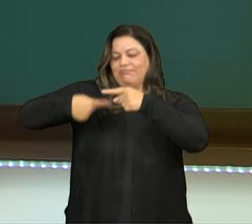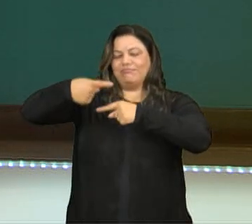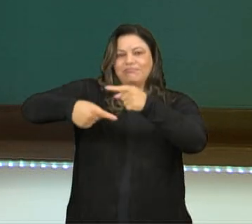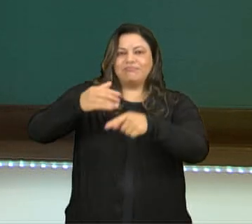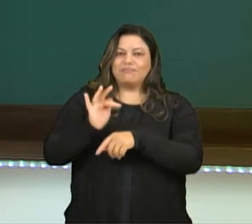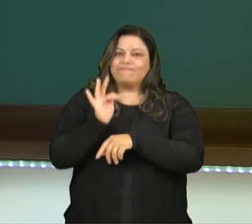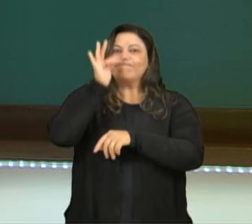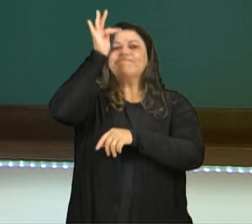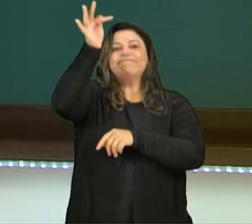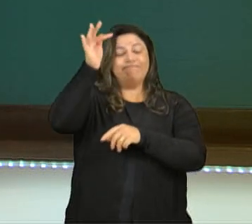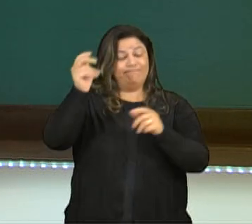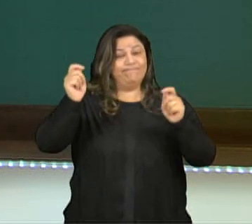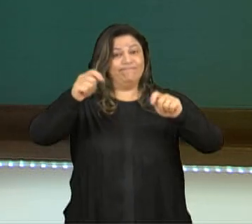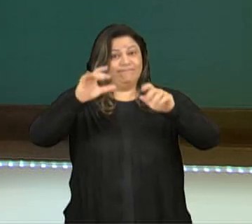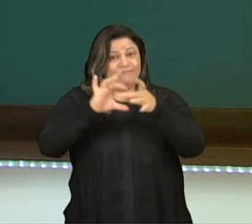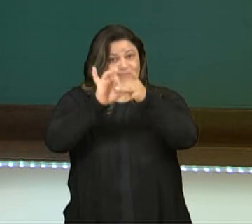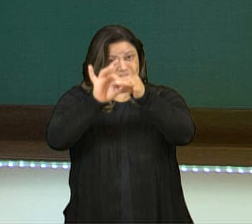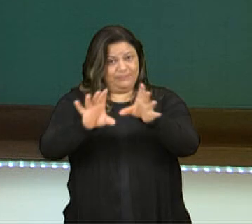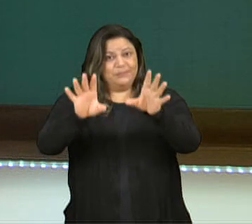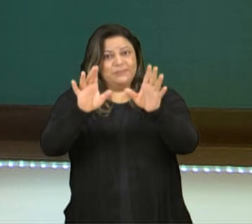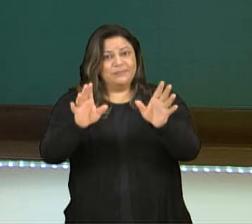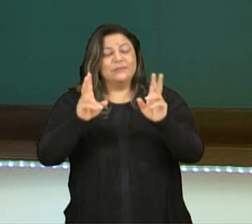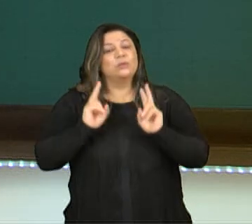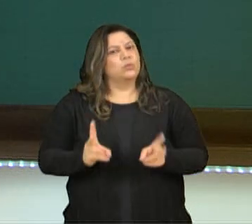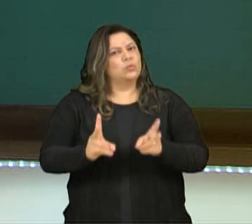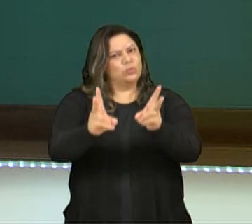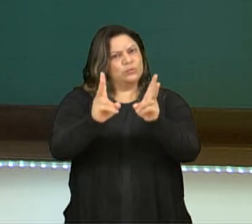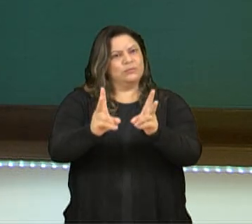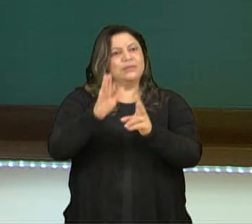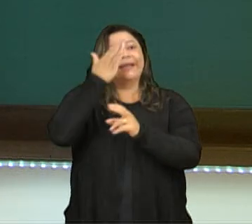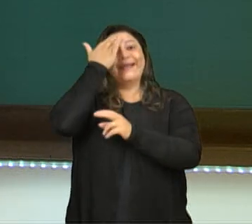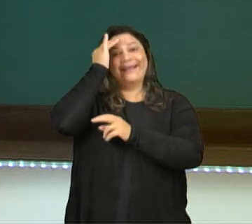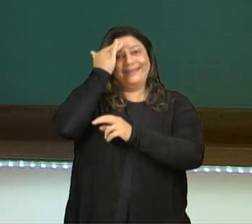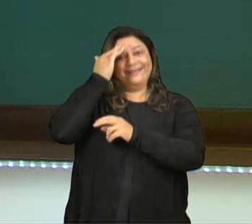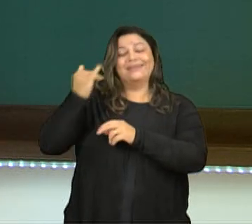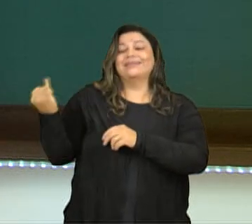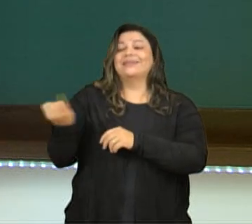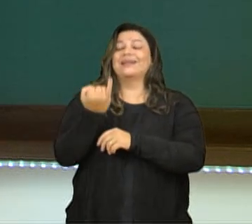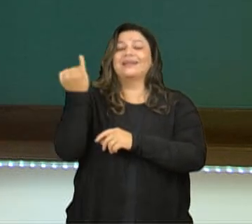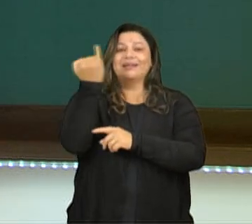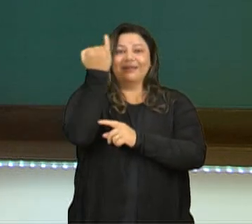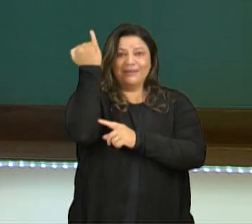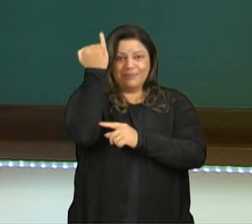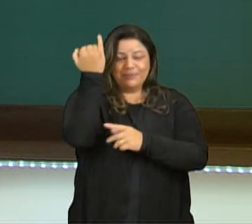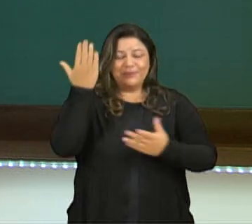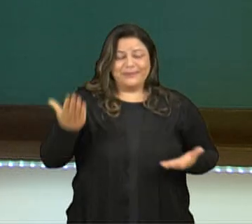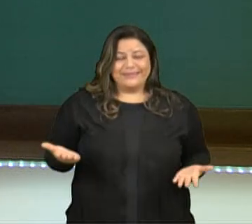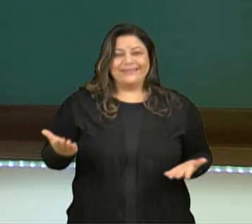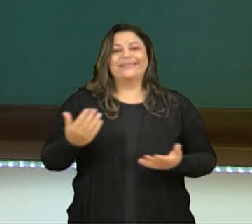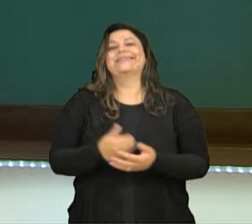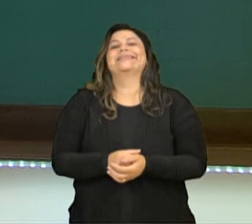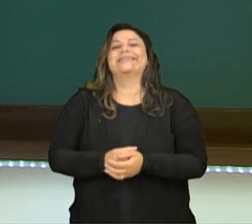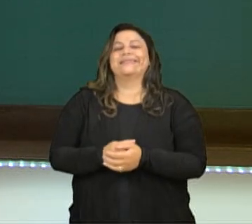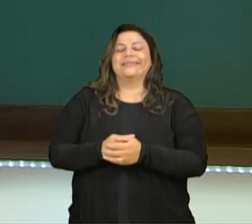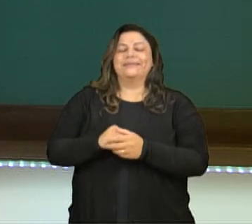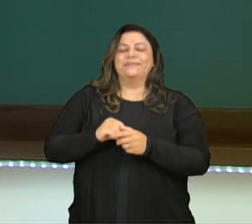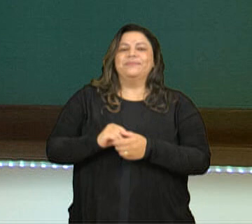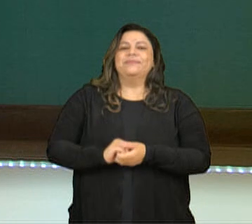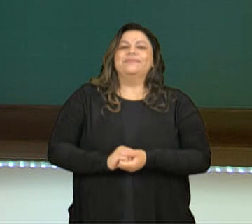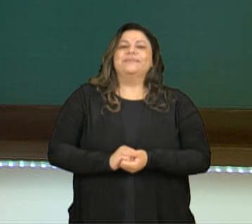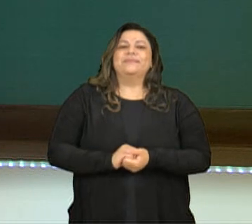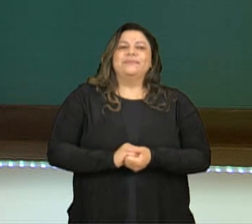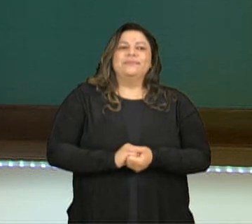daquele recurso. Então, por isso que a gente tem que compreender a importância do uso sustentável dos